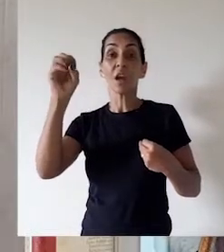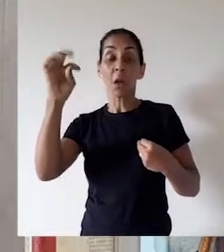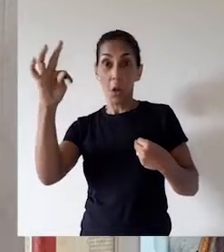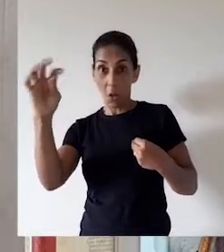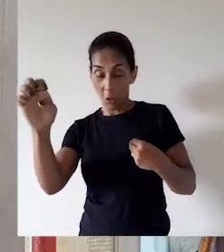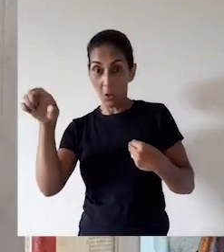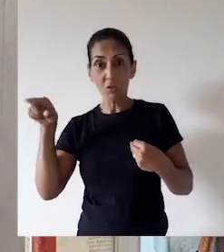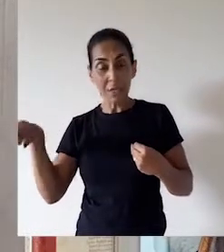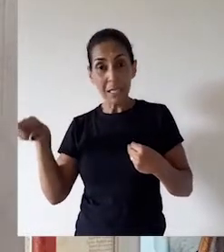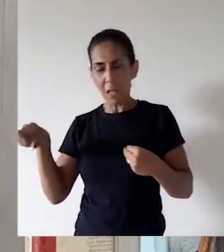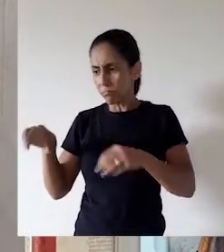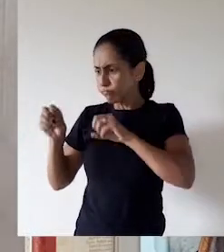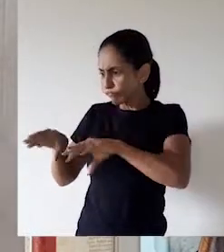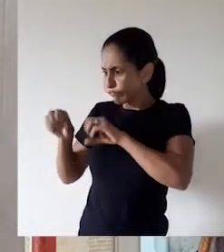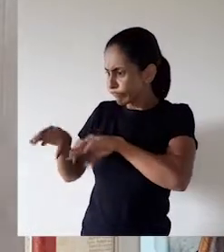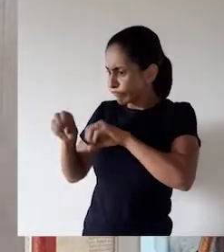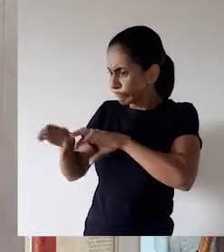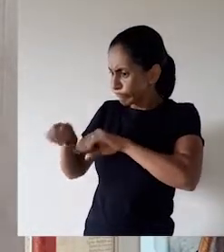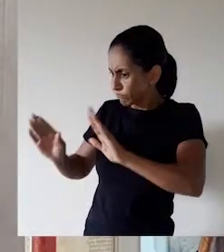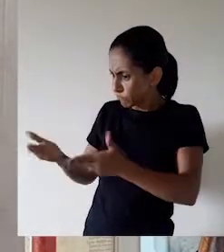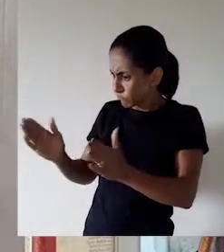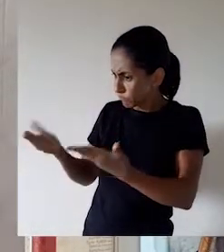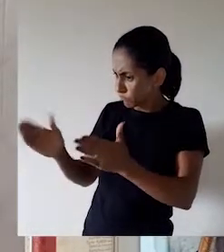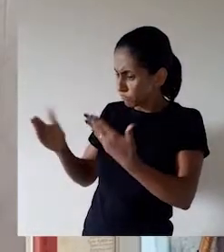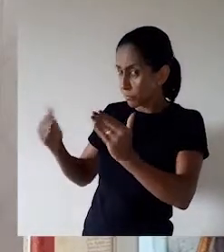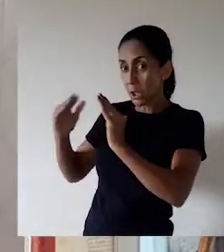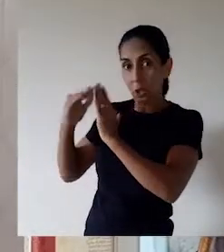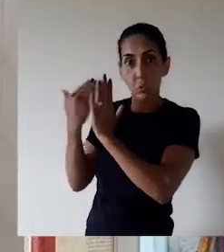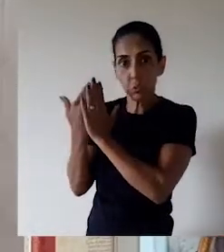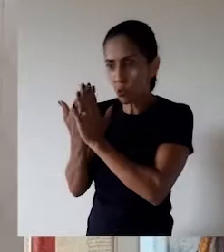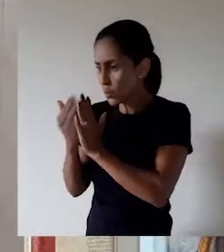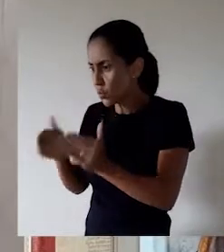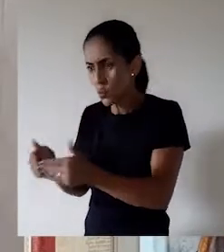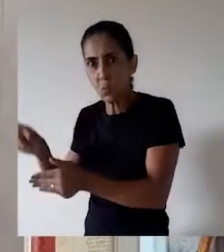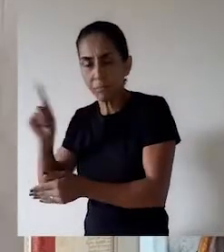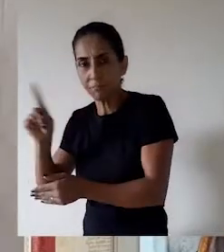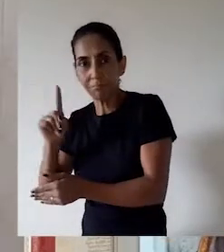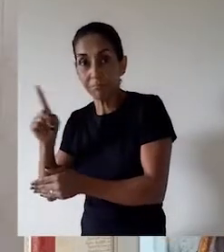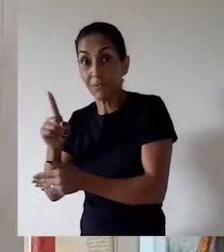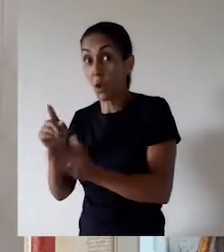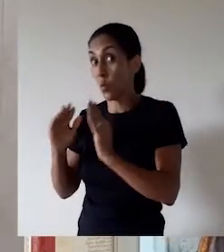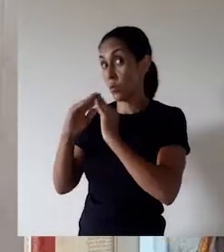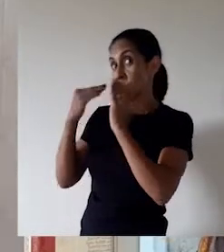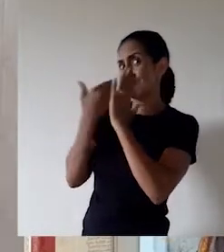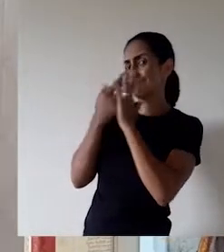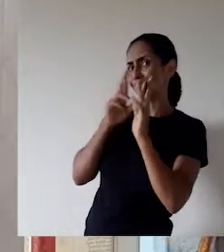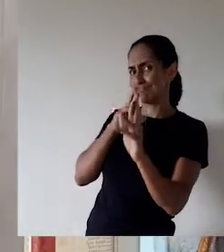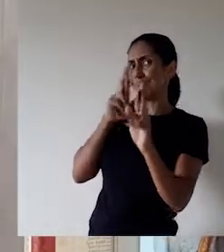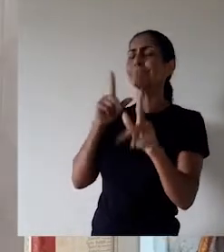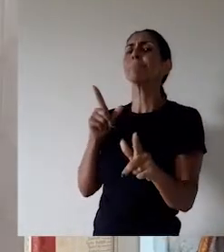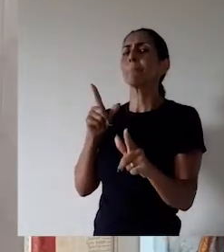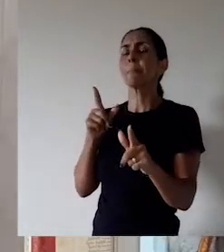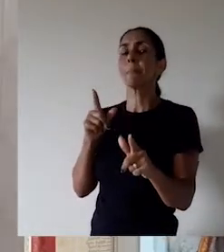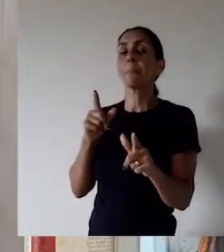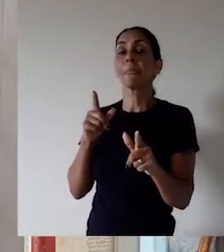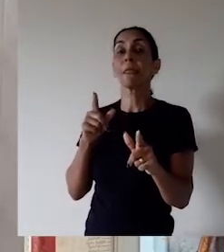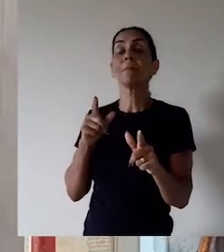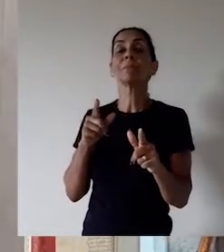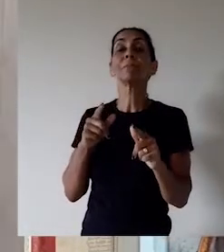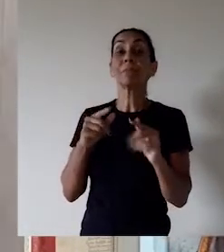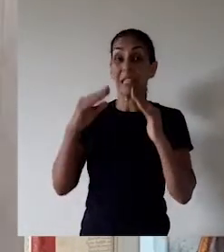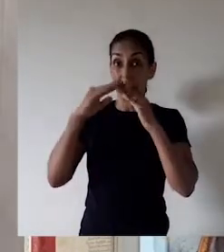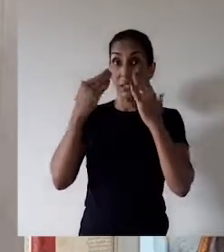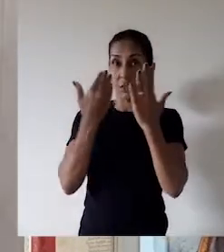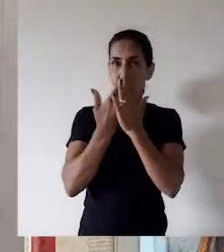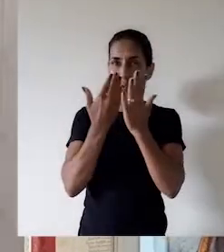do pai delas, elas foram alfabetizadas, mas não em escola convencional, e sim em escolas de caridade. Escolas convencionais na